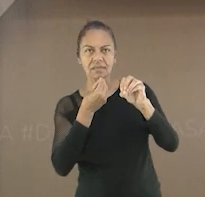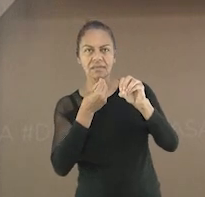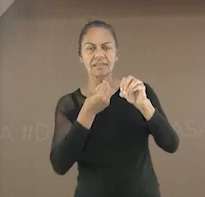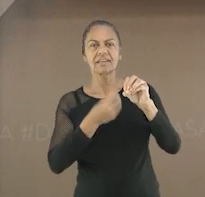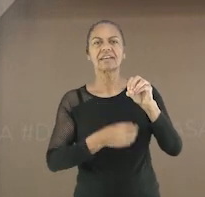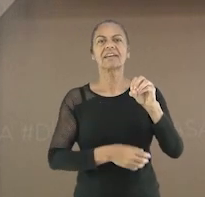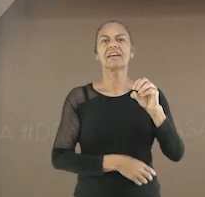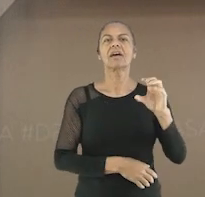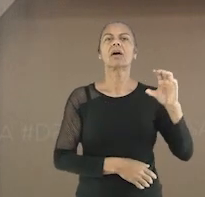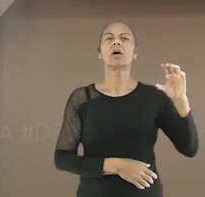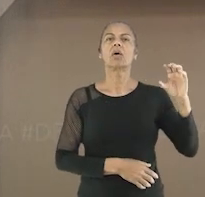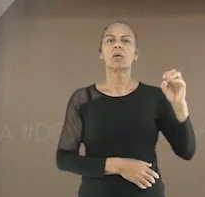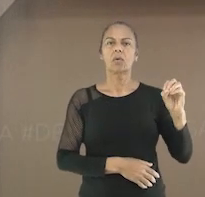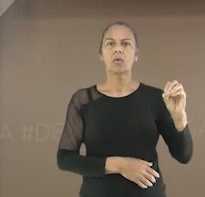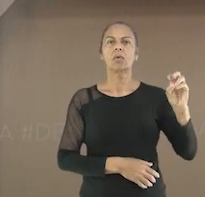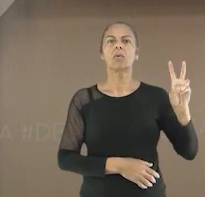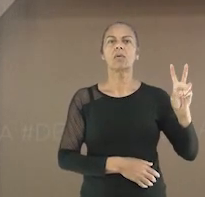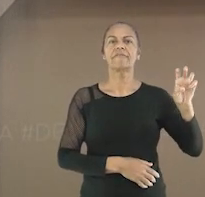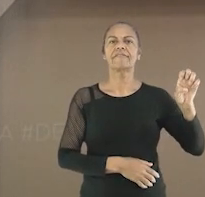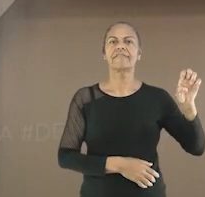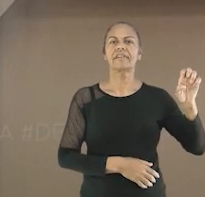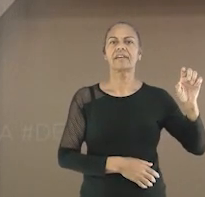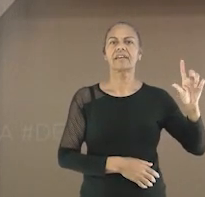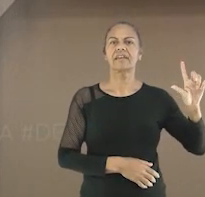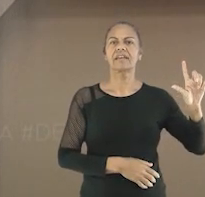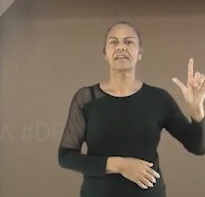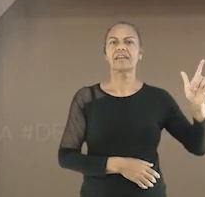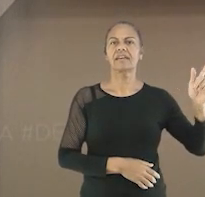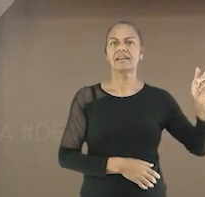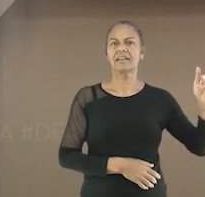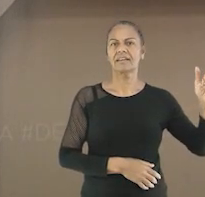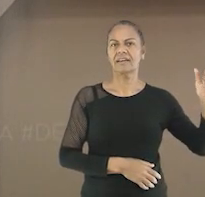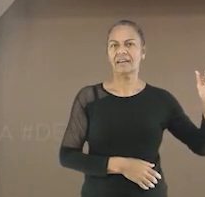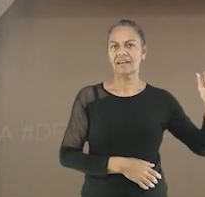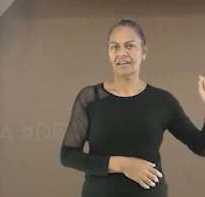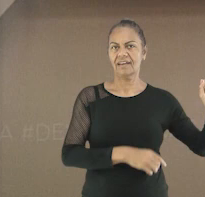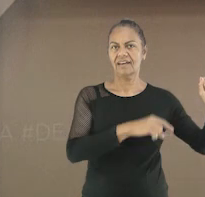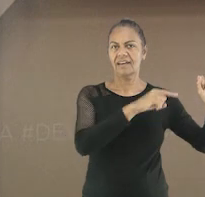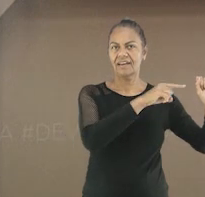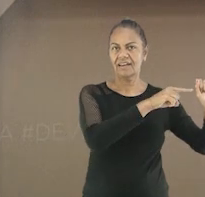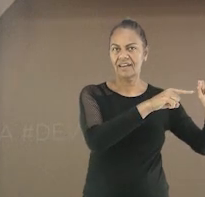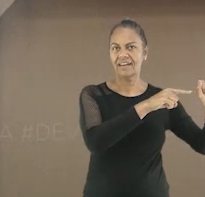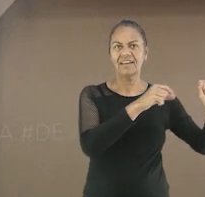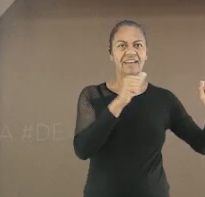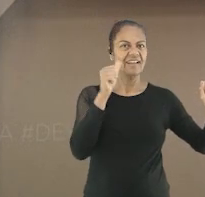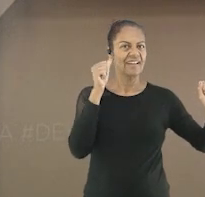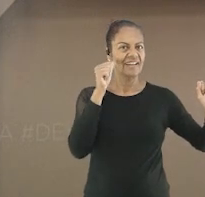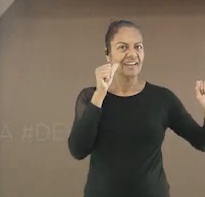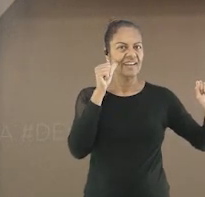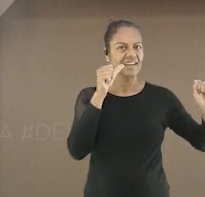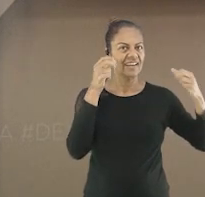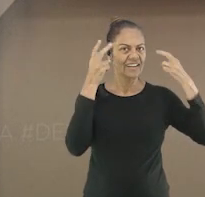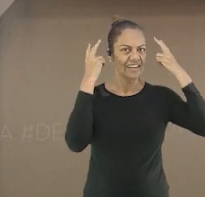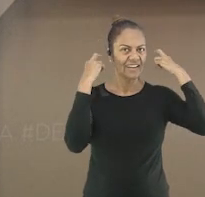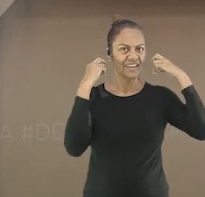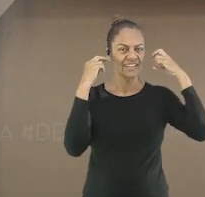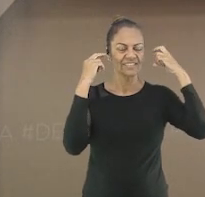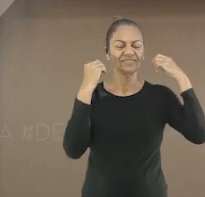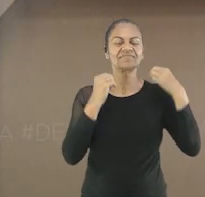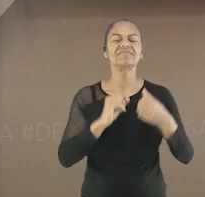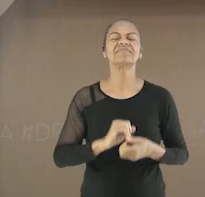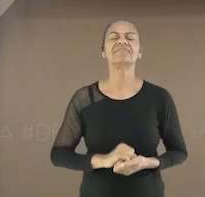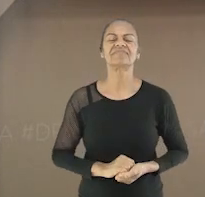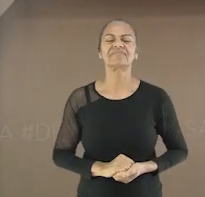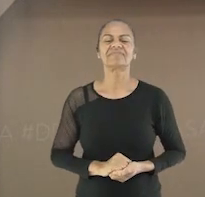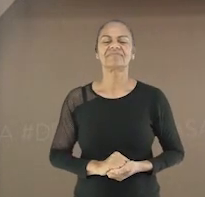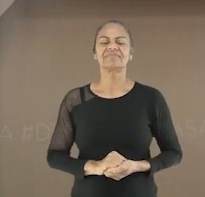são diferentes de professor e professora, que só acrescenta a letra A. Aqui não. Aqui nós temos o carneiro e